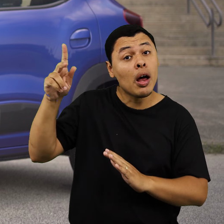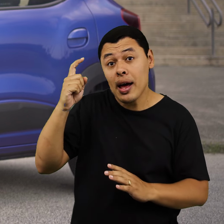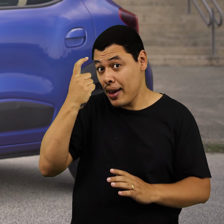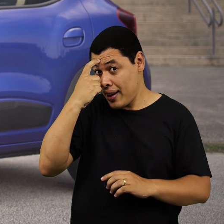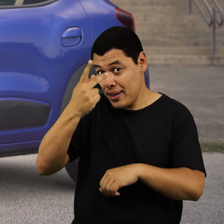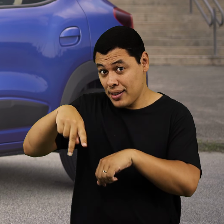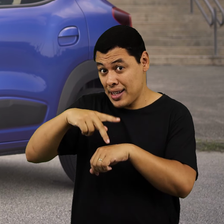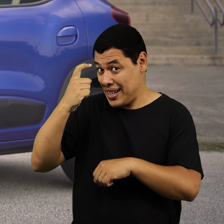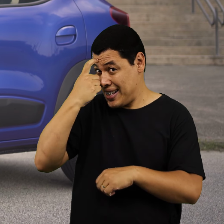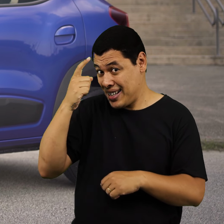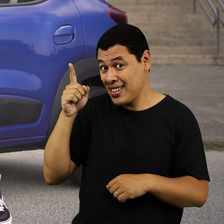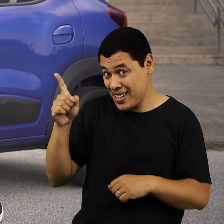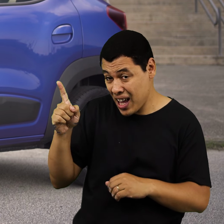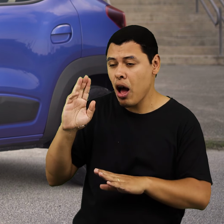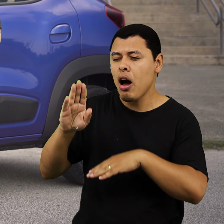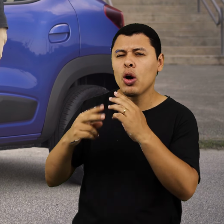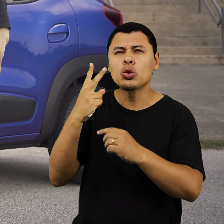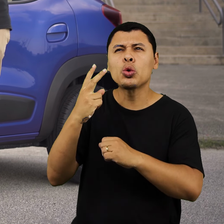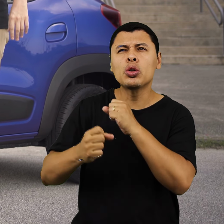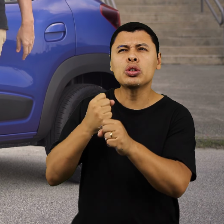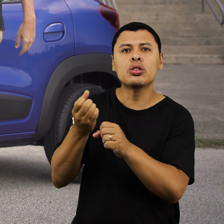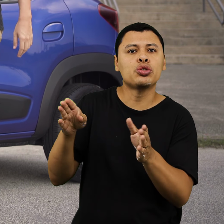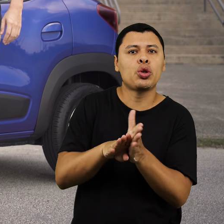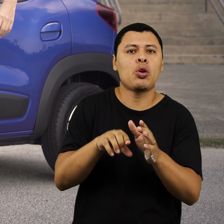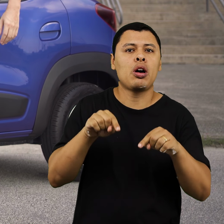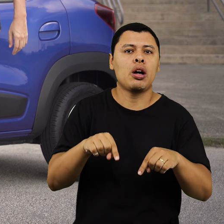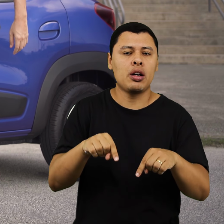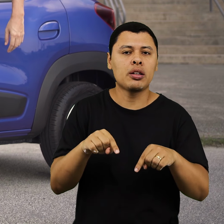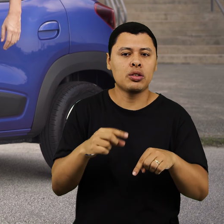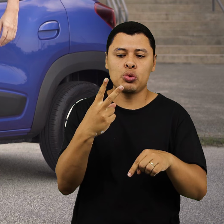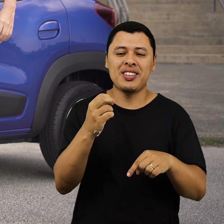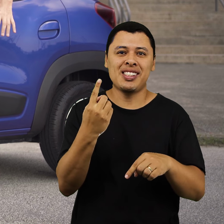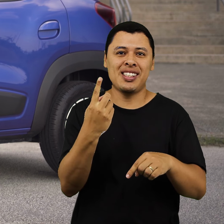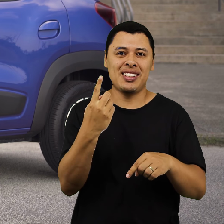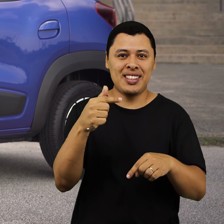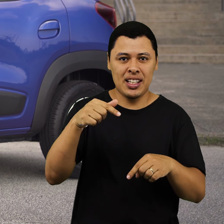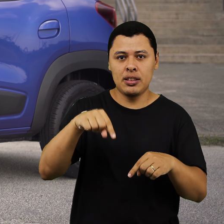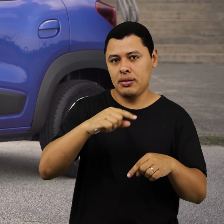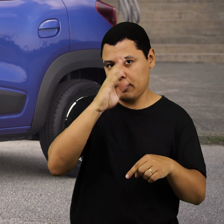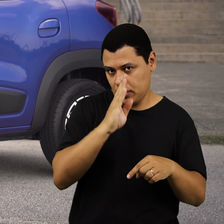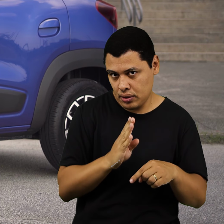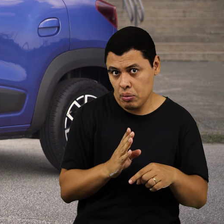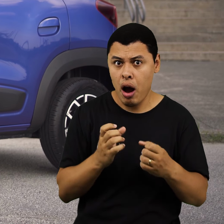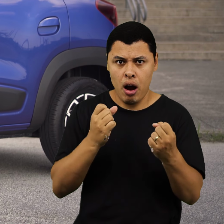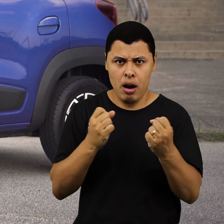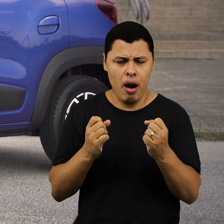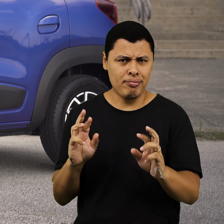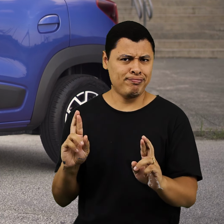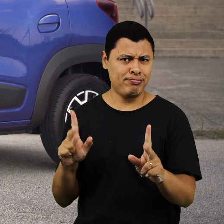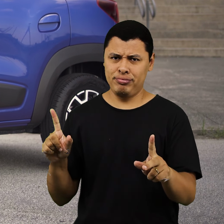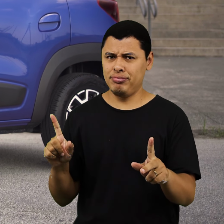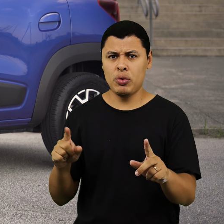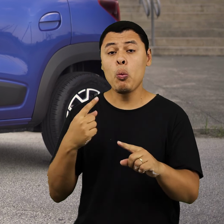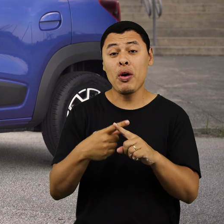que chegou aqui no Brasil 2 anos depois, né? Foi em 2015 na Índia, chegou em agosto de 2017 aqui no Brasil, mas são dois carros completamente diferentes no sentido